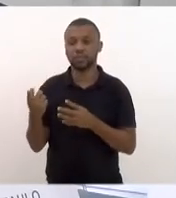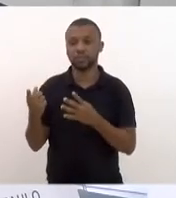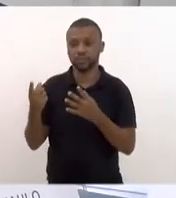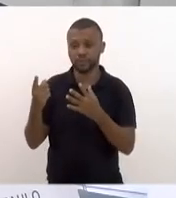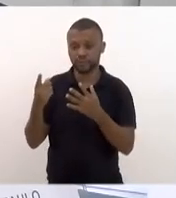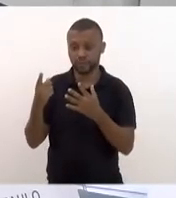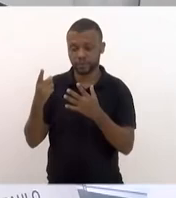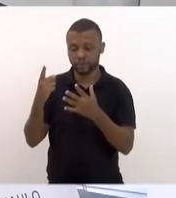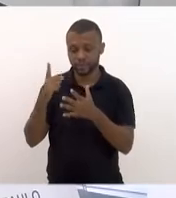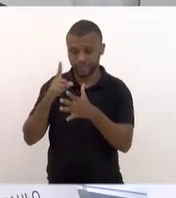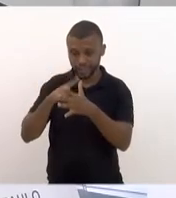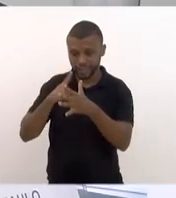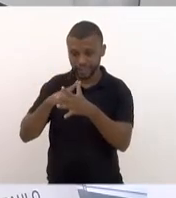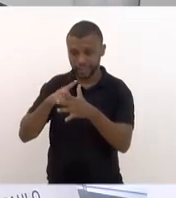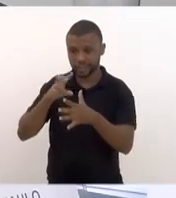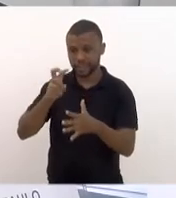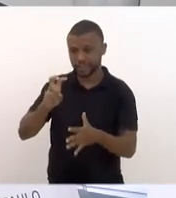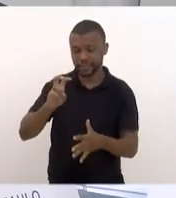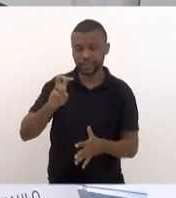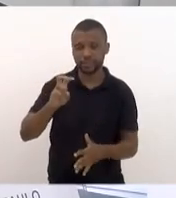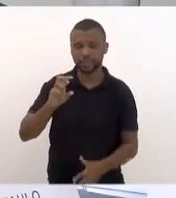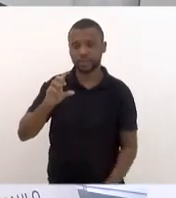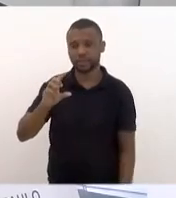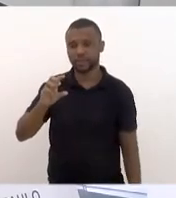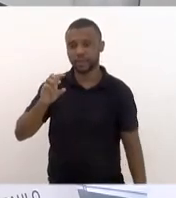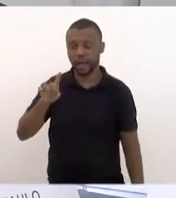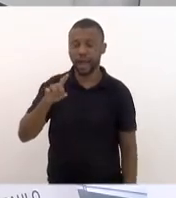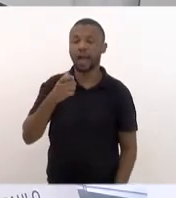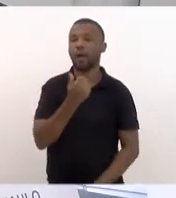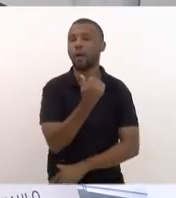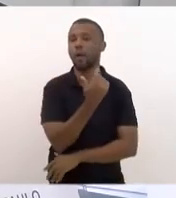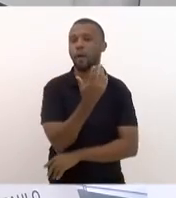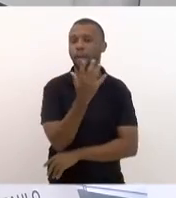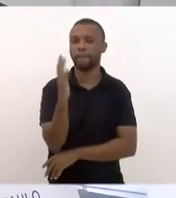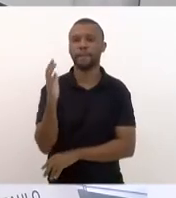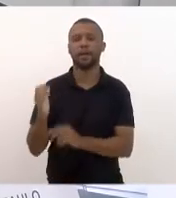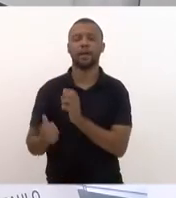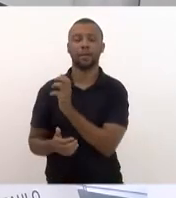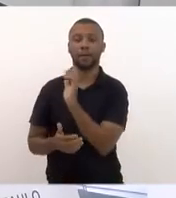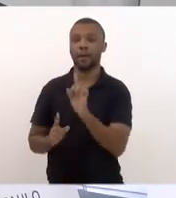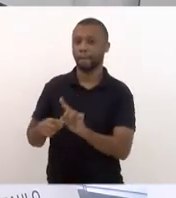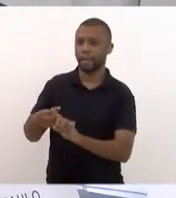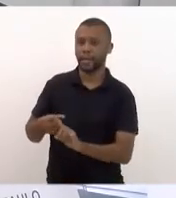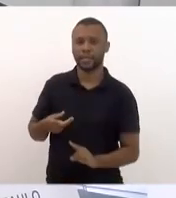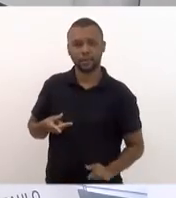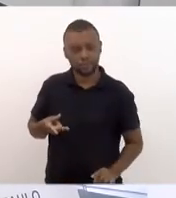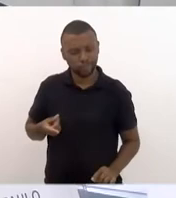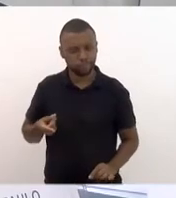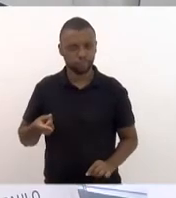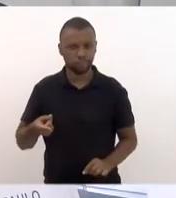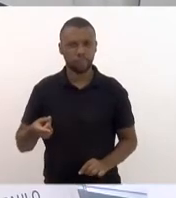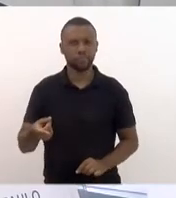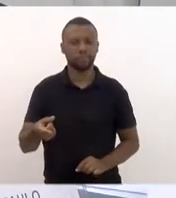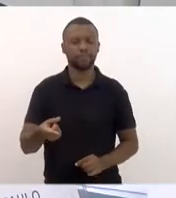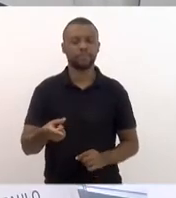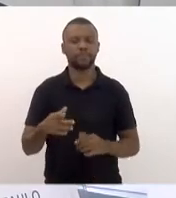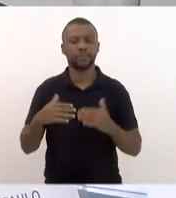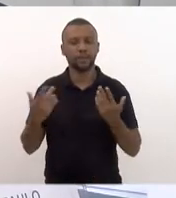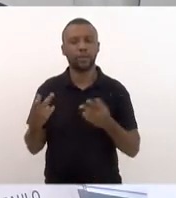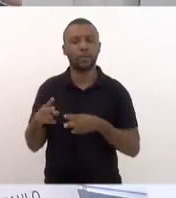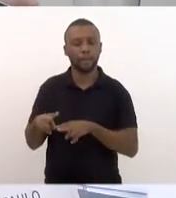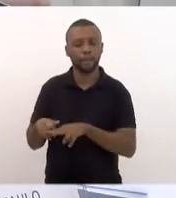hélice, exatamente, é o meio ambiente e a sustentabilidade. Então, por